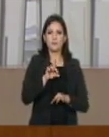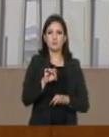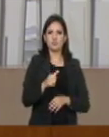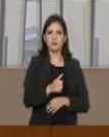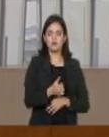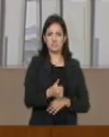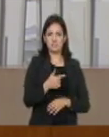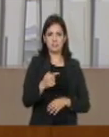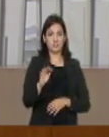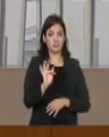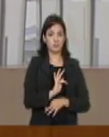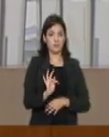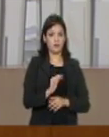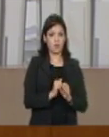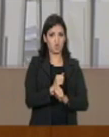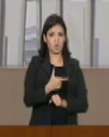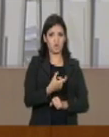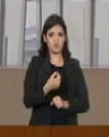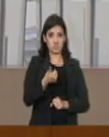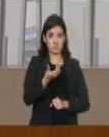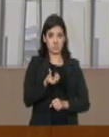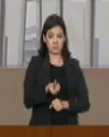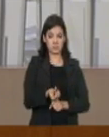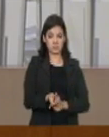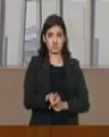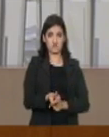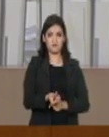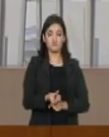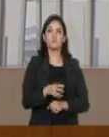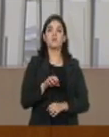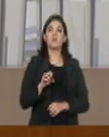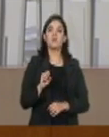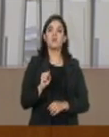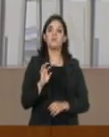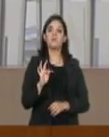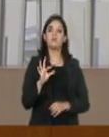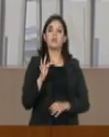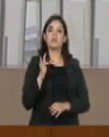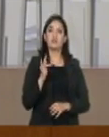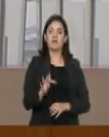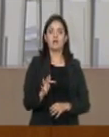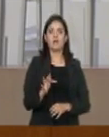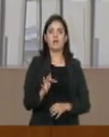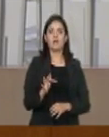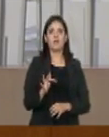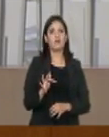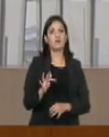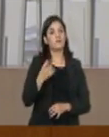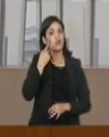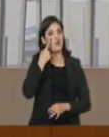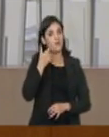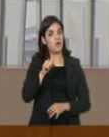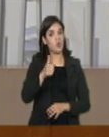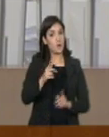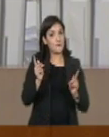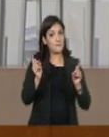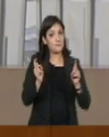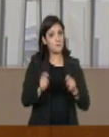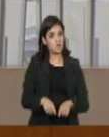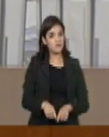de fevereiro de 2016, no qual o STF analisou a possibilidade de